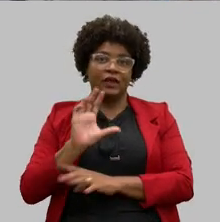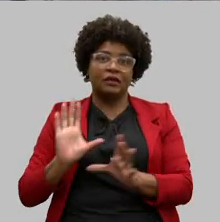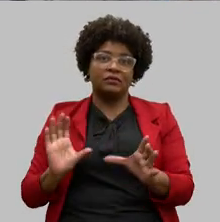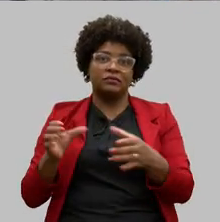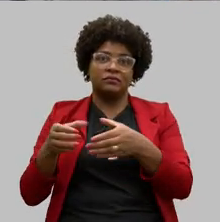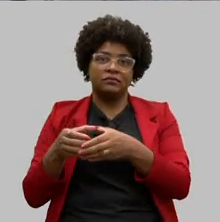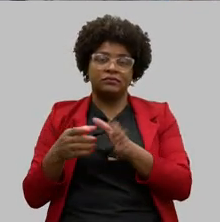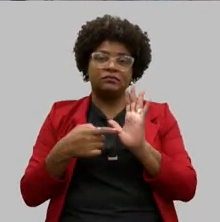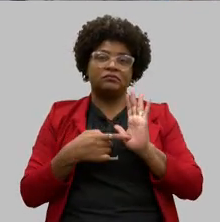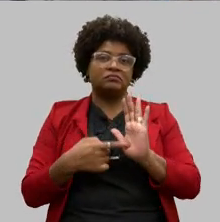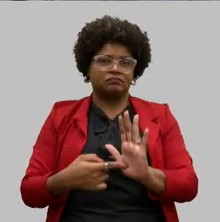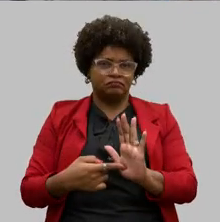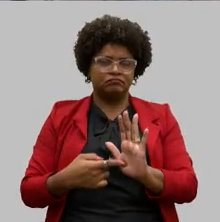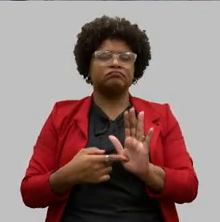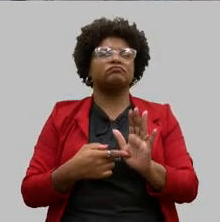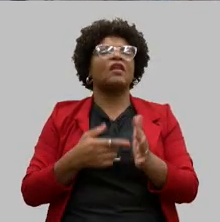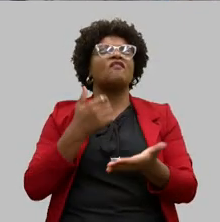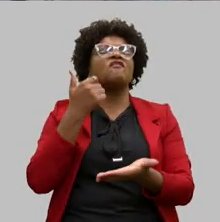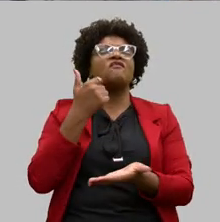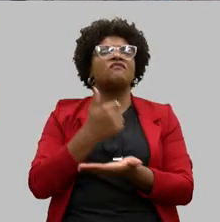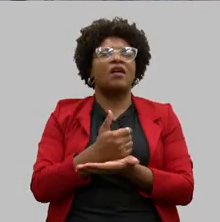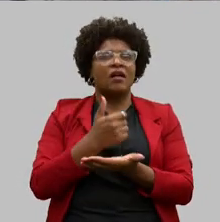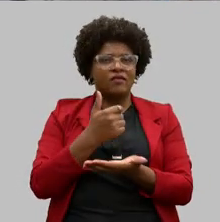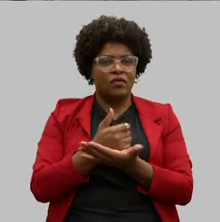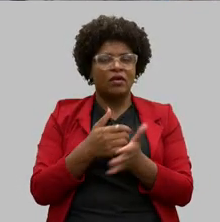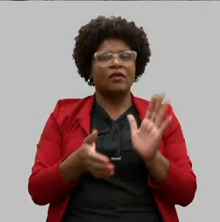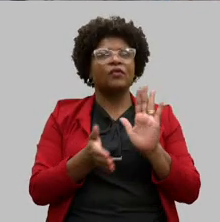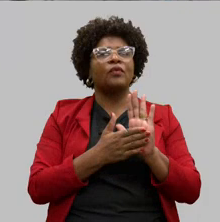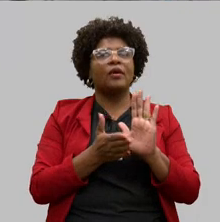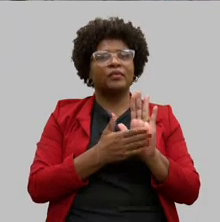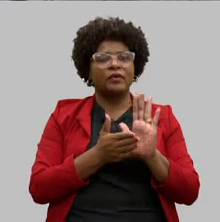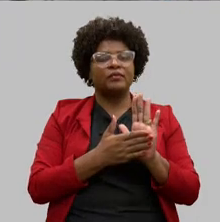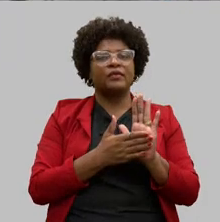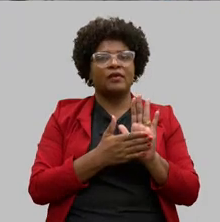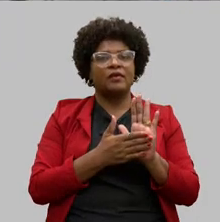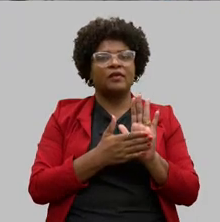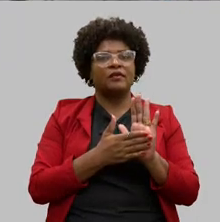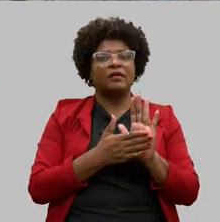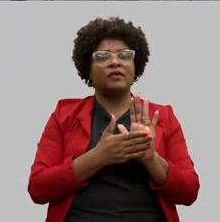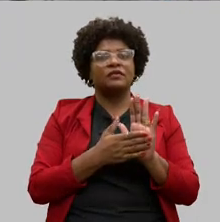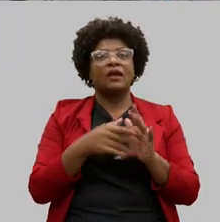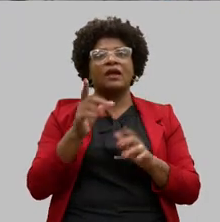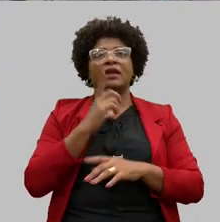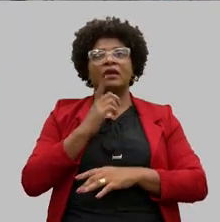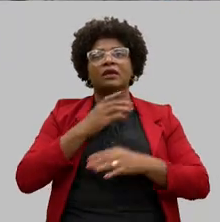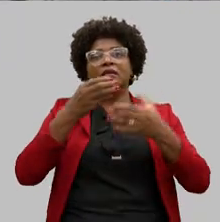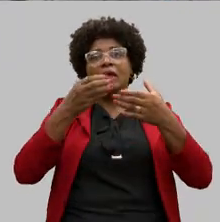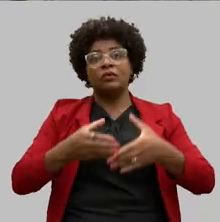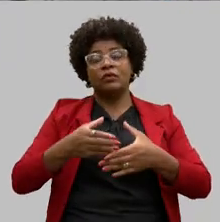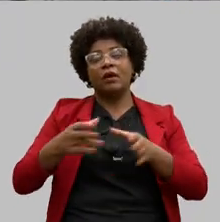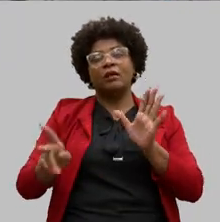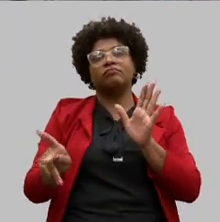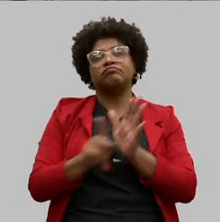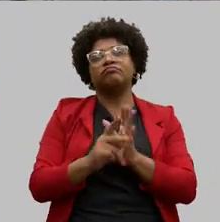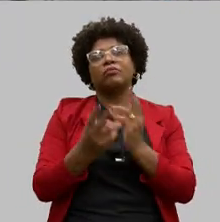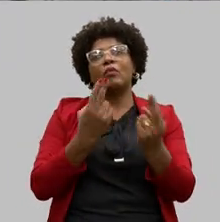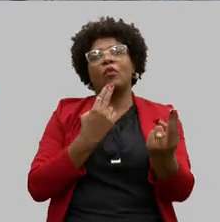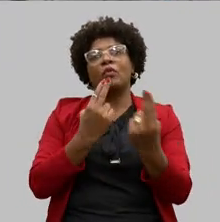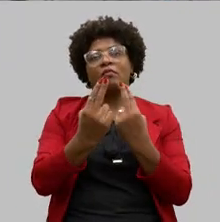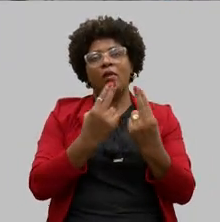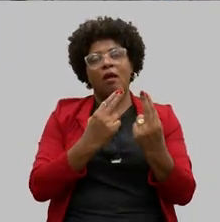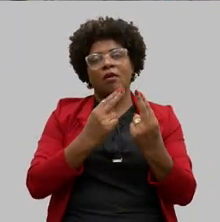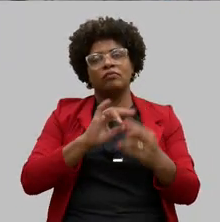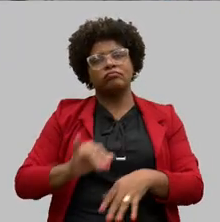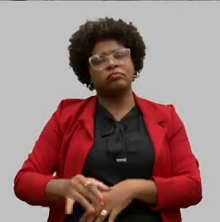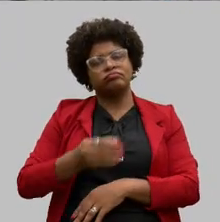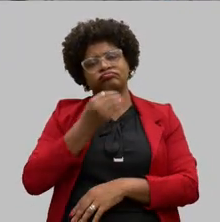manifesta favoravelmente à pretensão da matéria em exame uma vez que ele está situado no perímetro urbano com base nessas informações